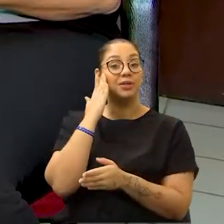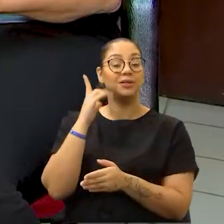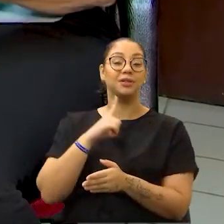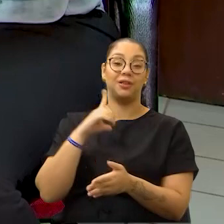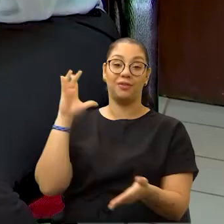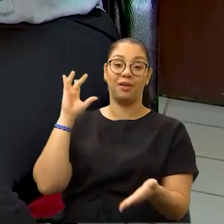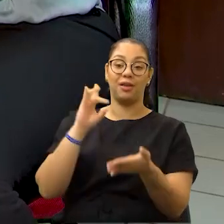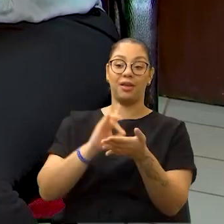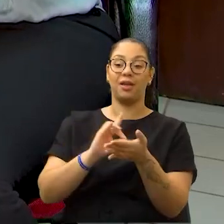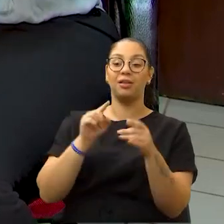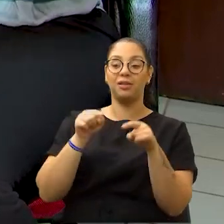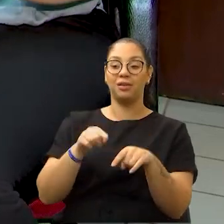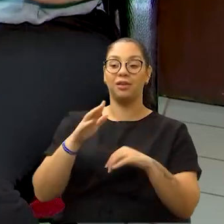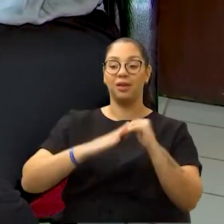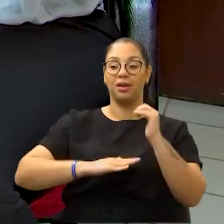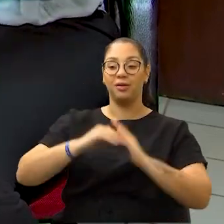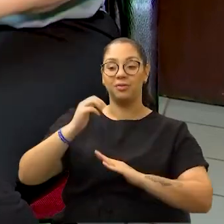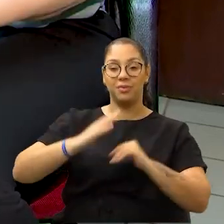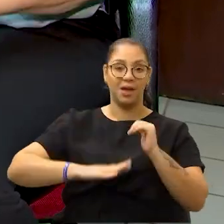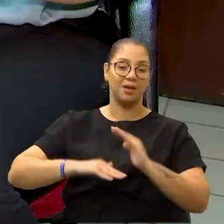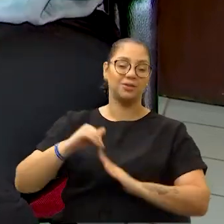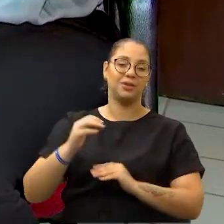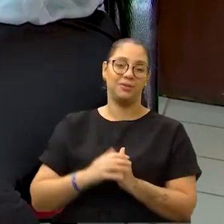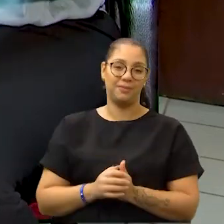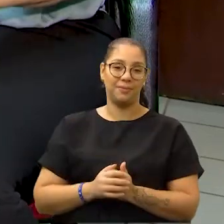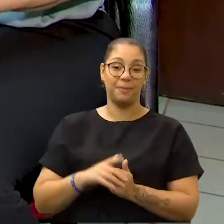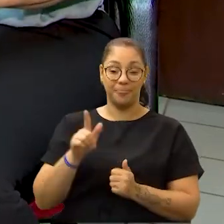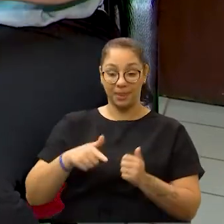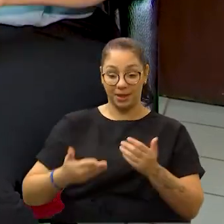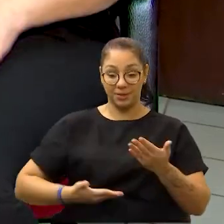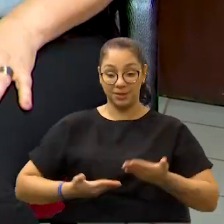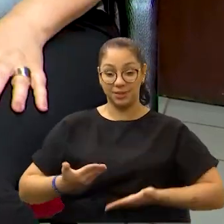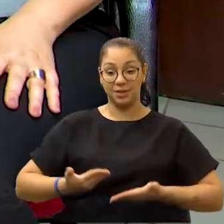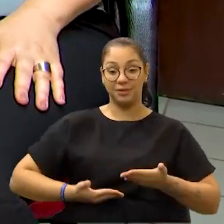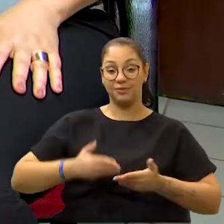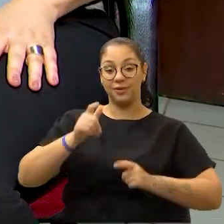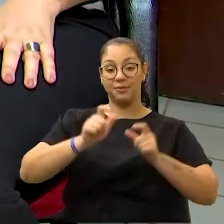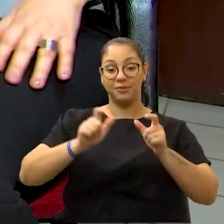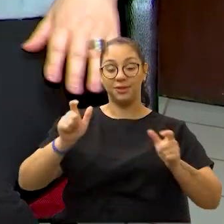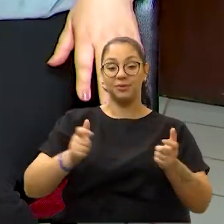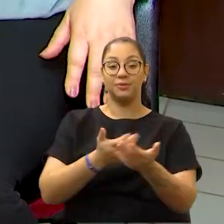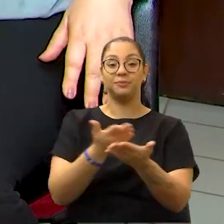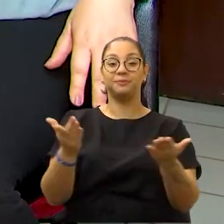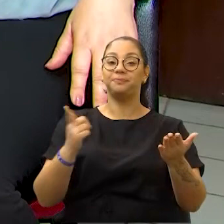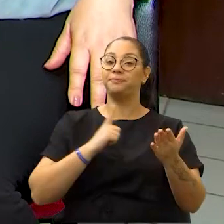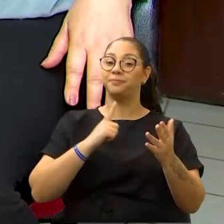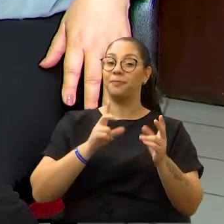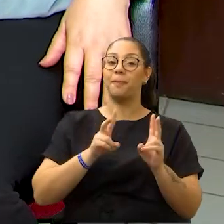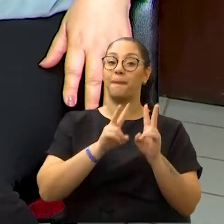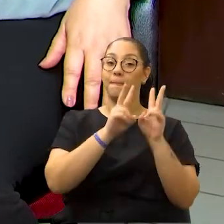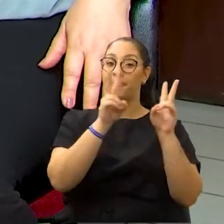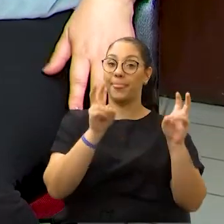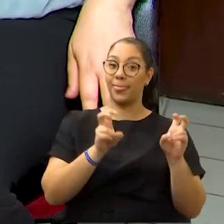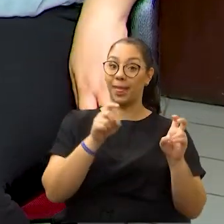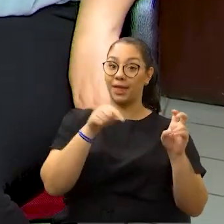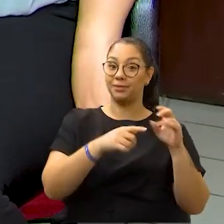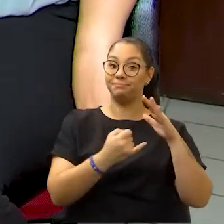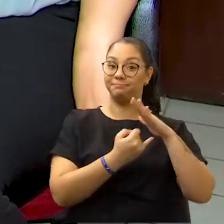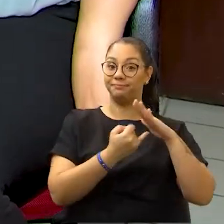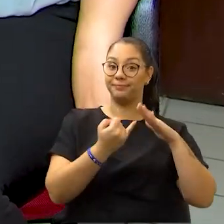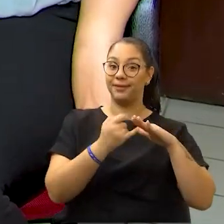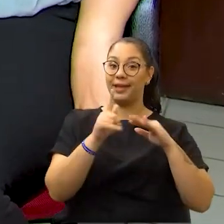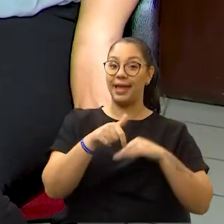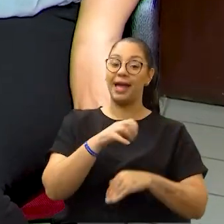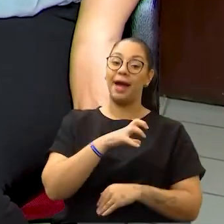se realizou nessa obra, né? Em poder servir ao próximo. Um dos lemas da instituição é o amar e